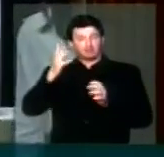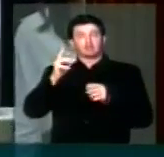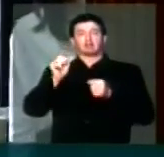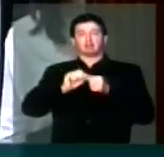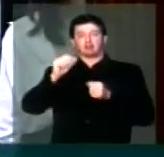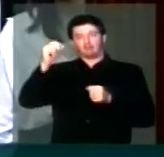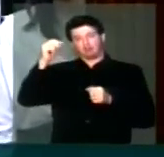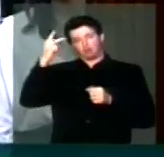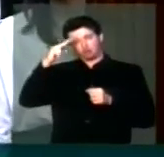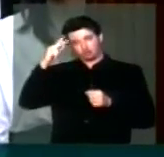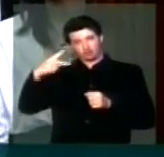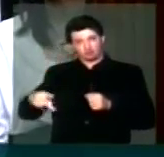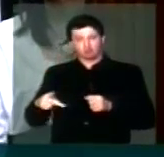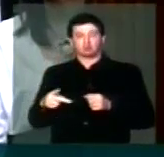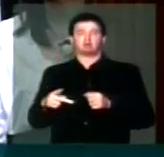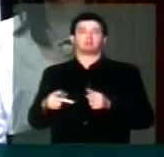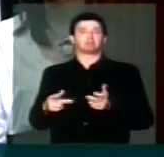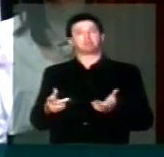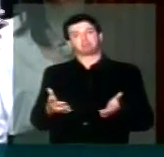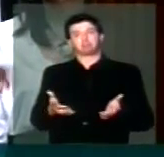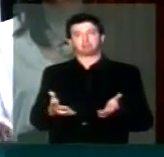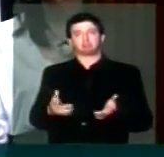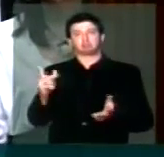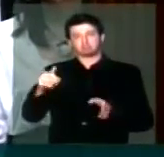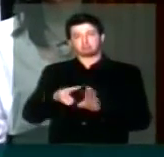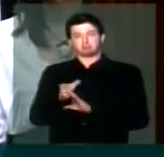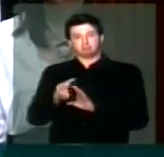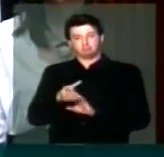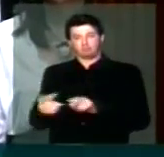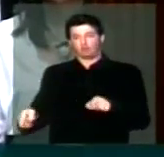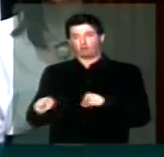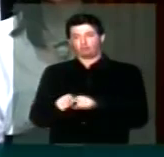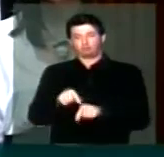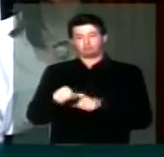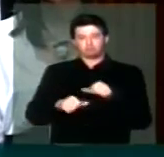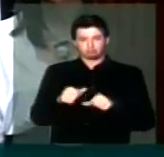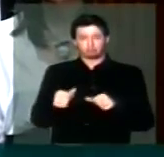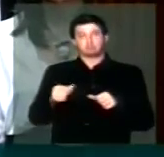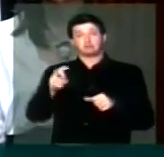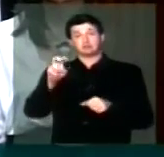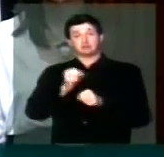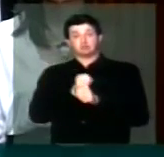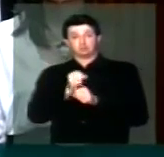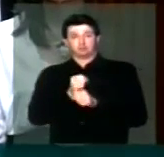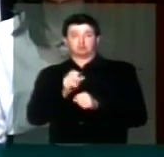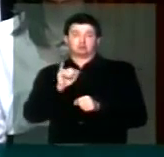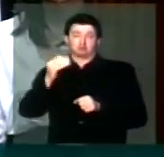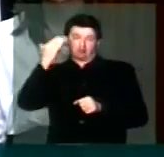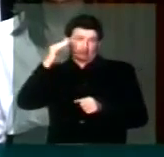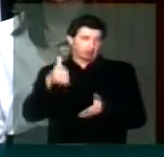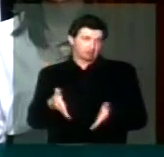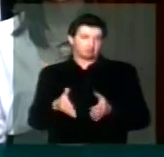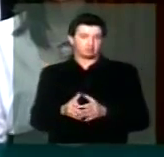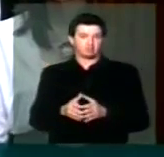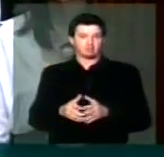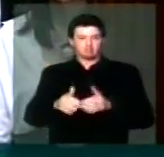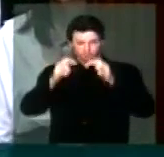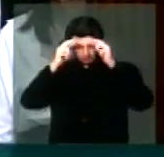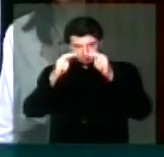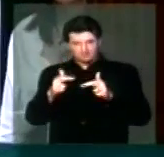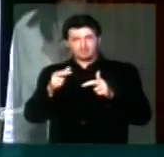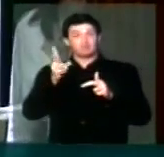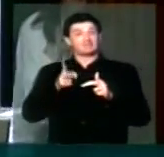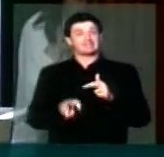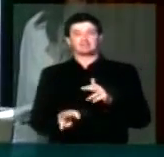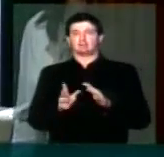constroem a sua história e que fazem dela o encaminhamento de fusão a partir de 5 anos, se assim o entenderem. Respeitando